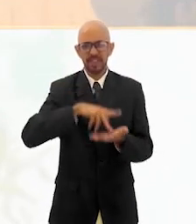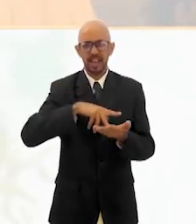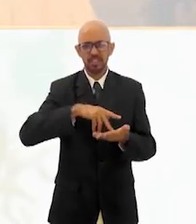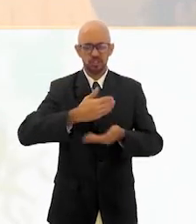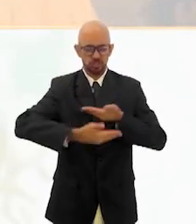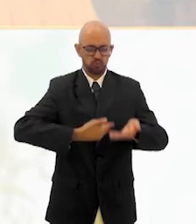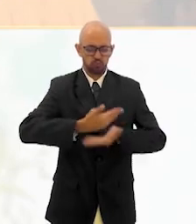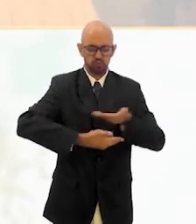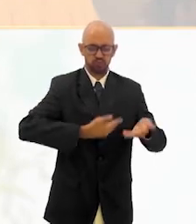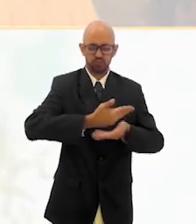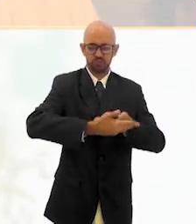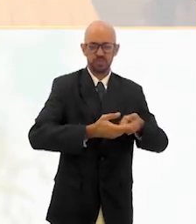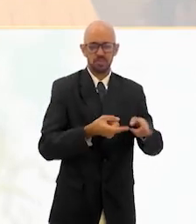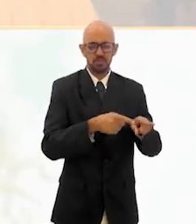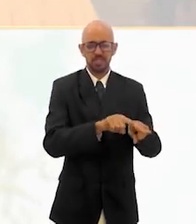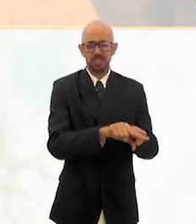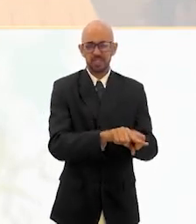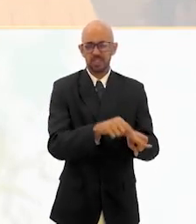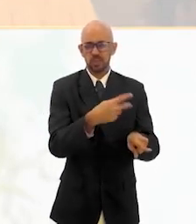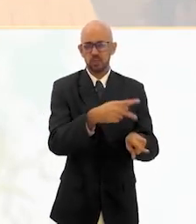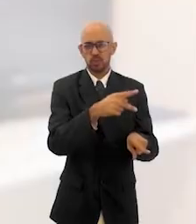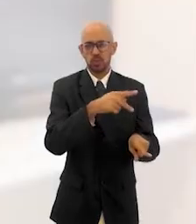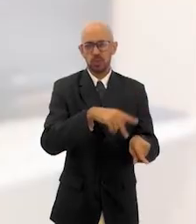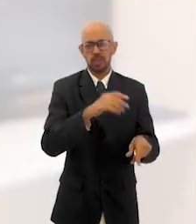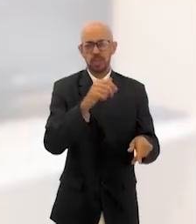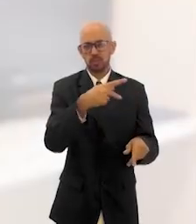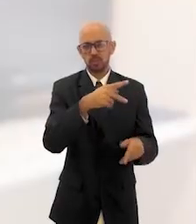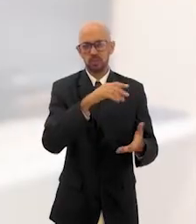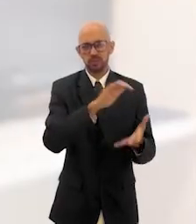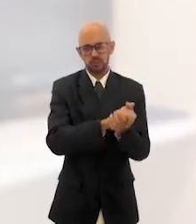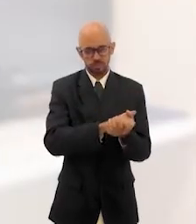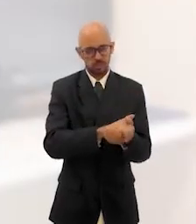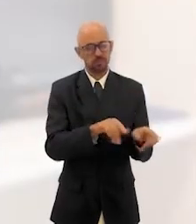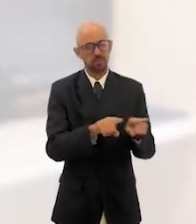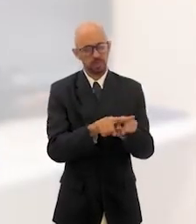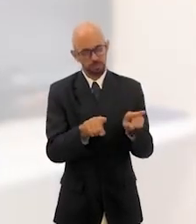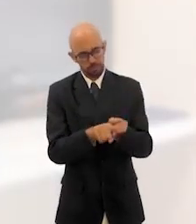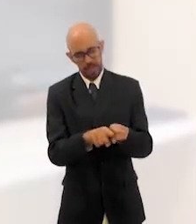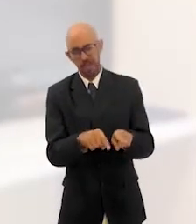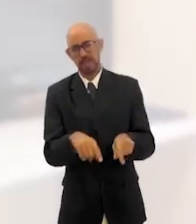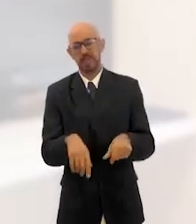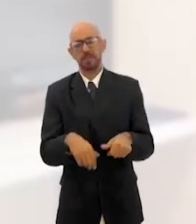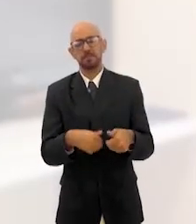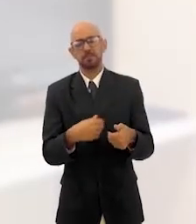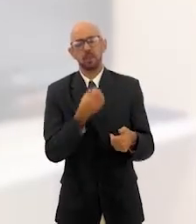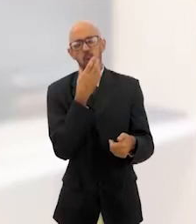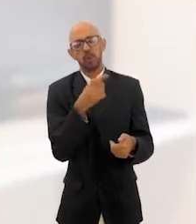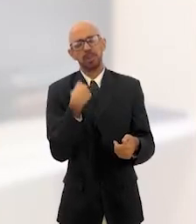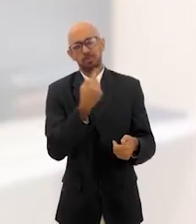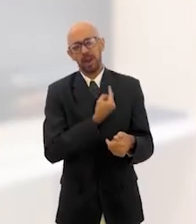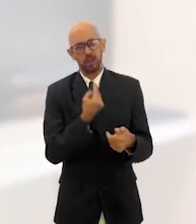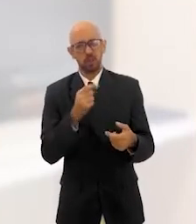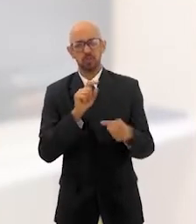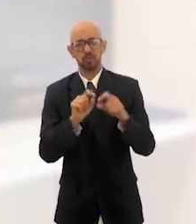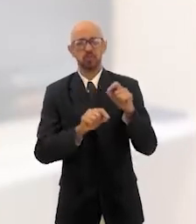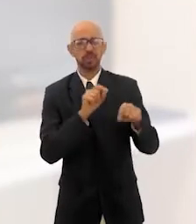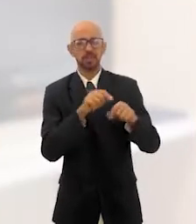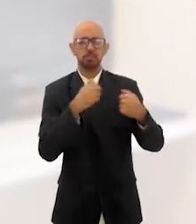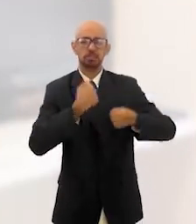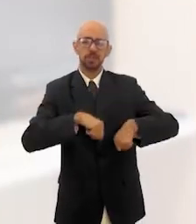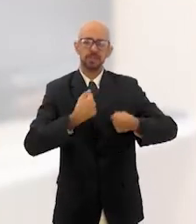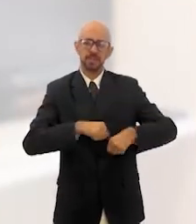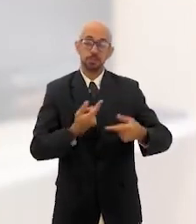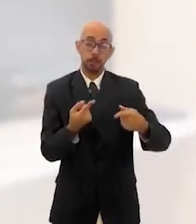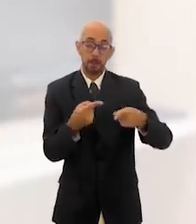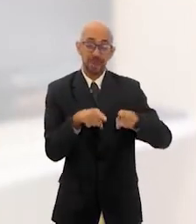na parceria sua e da sua mulher. E eu queria que você falasse um pouco dessa história, o que que precisa para